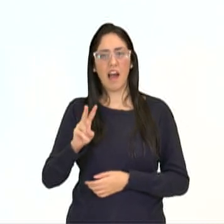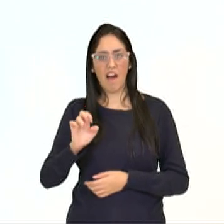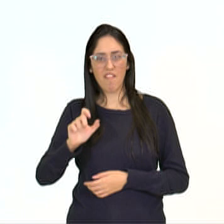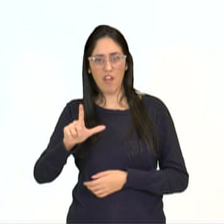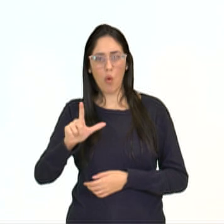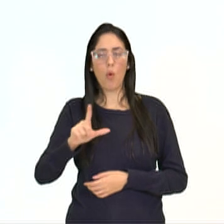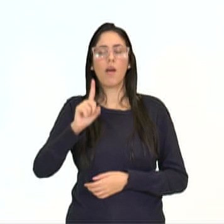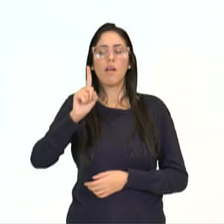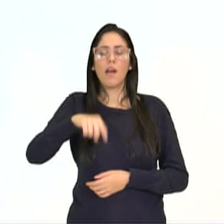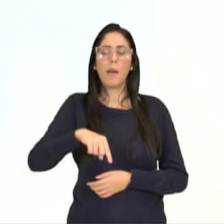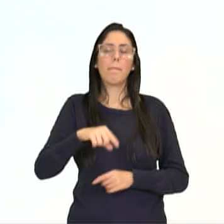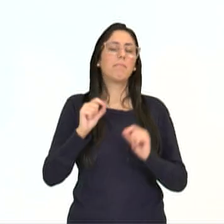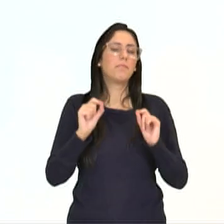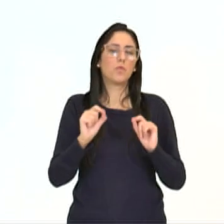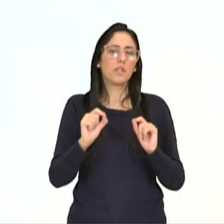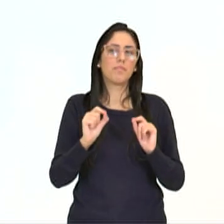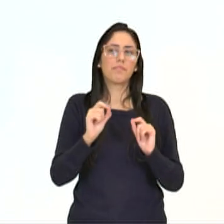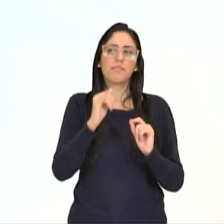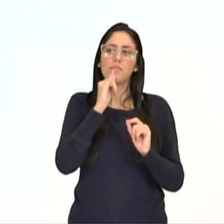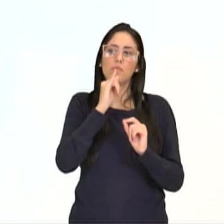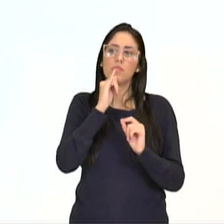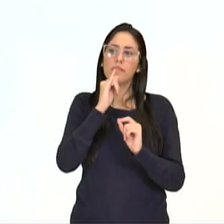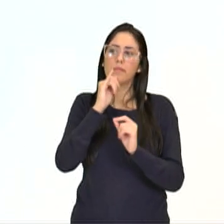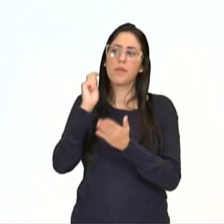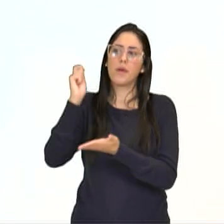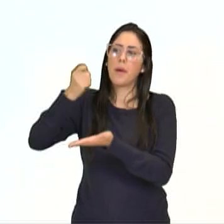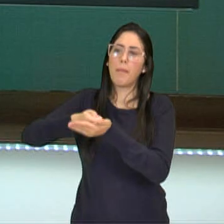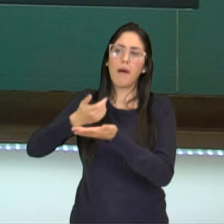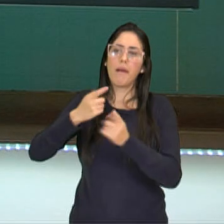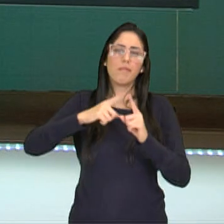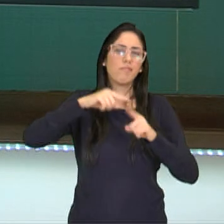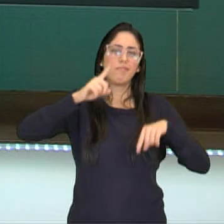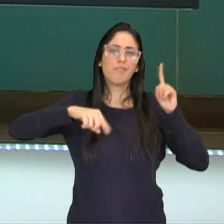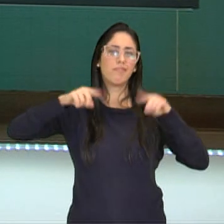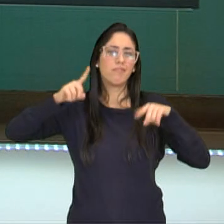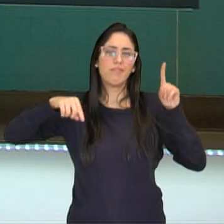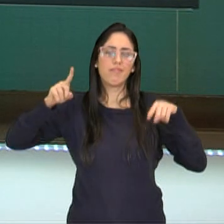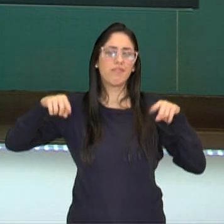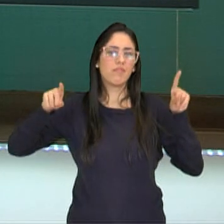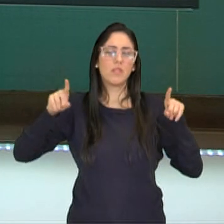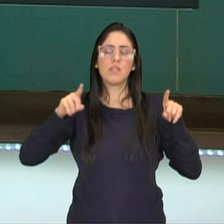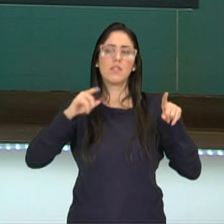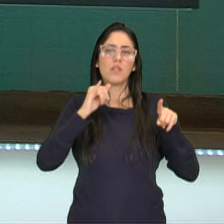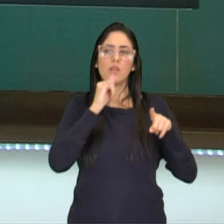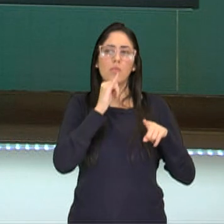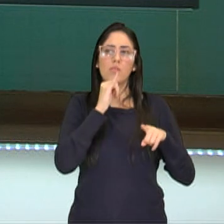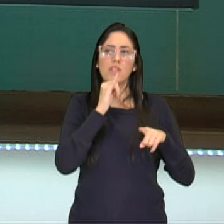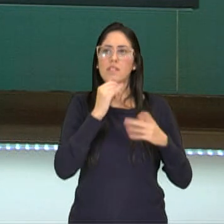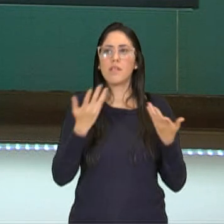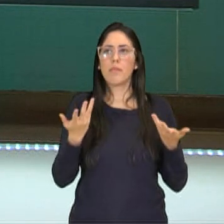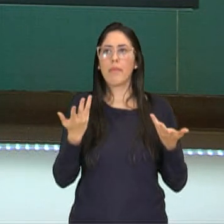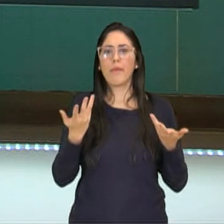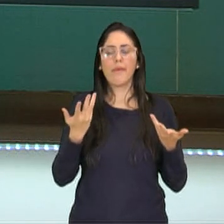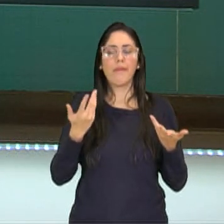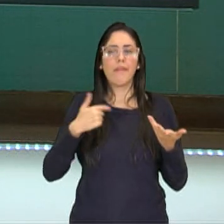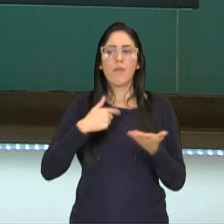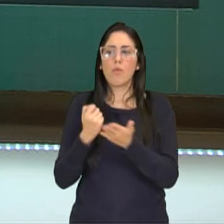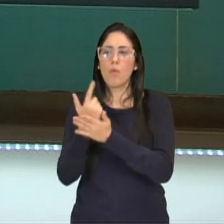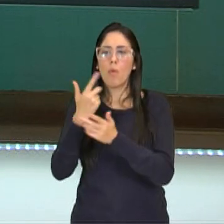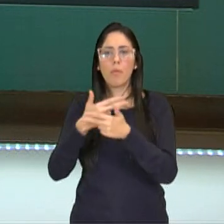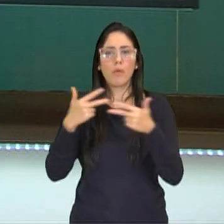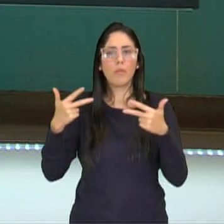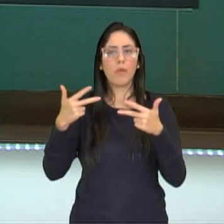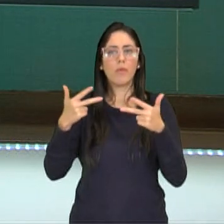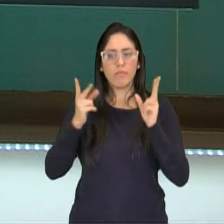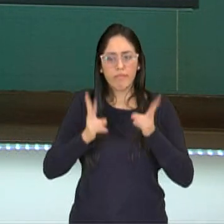ter uma variabilidade dela. Por exemplo, o consumo de água. Você não consome exatamente a mesma coisa, né? Então,